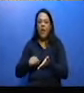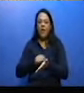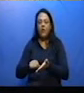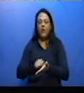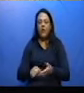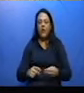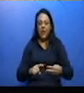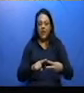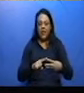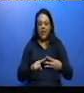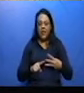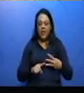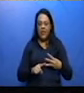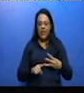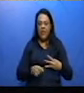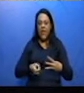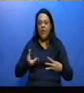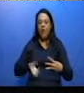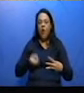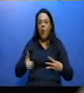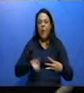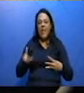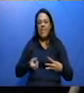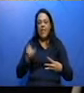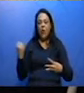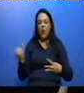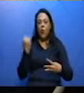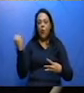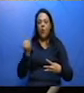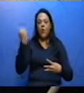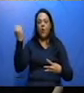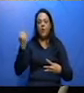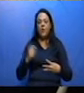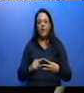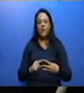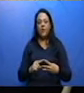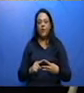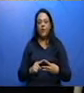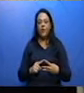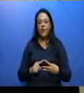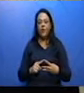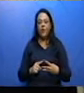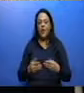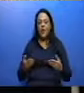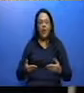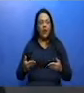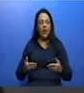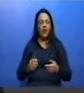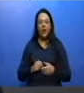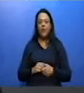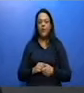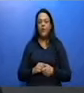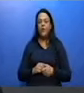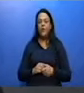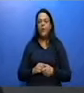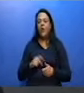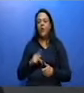três informações mais importantes. O professor vai colocar agora no grupo da sala um